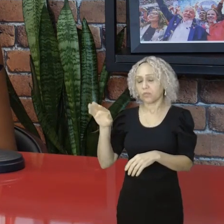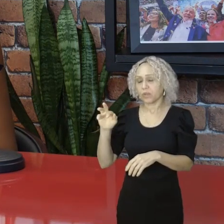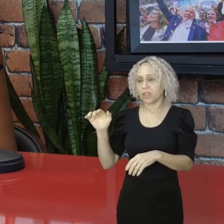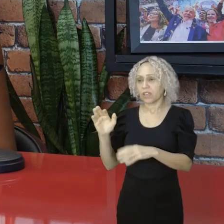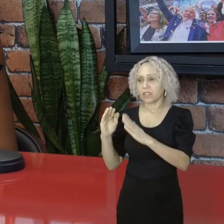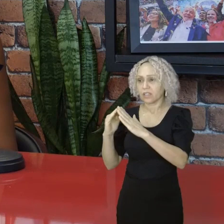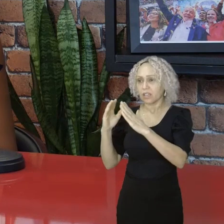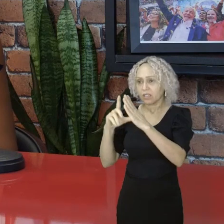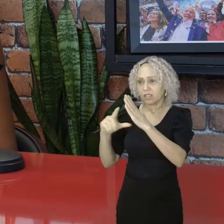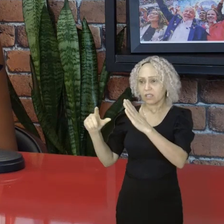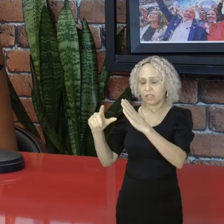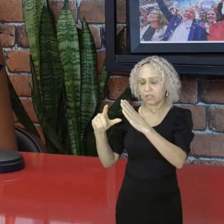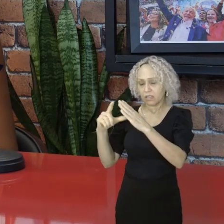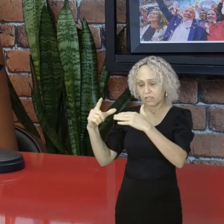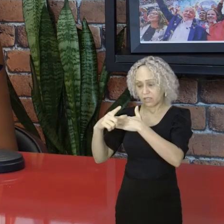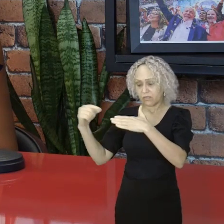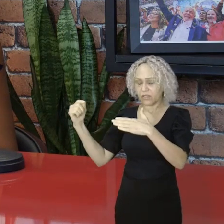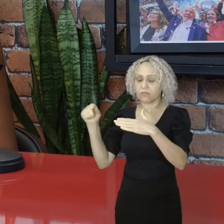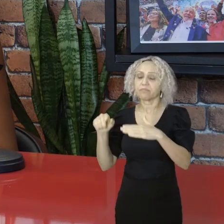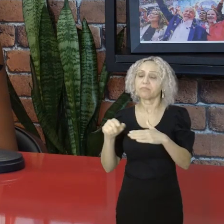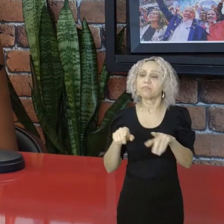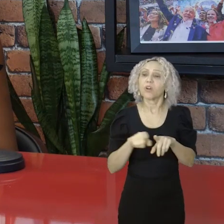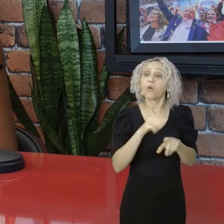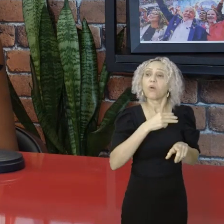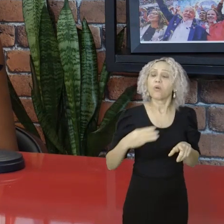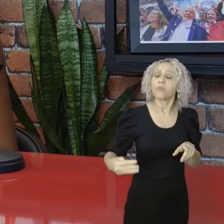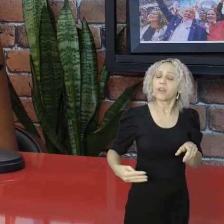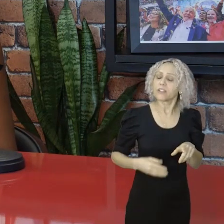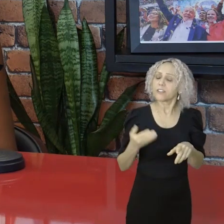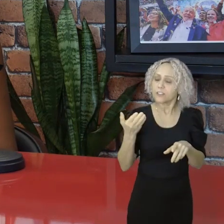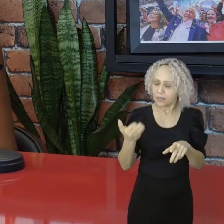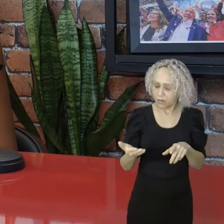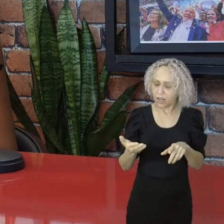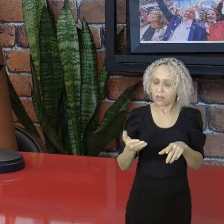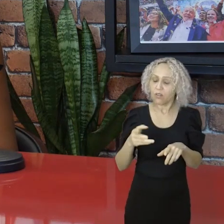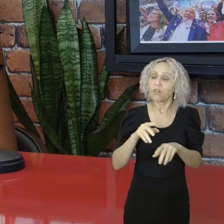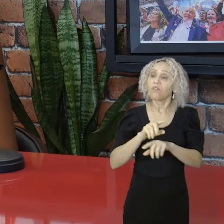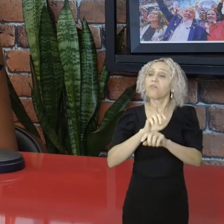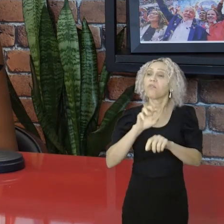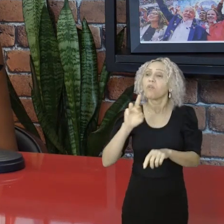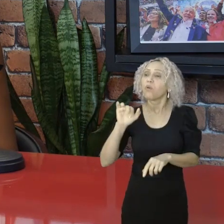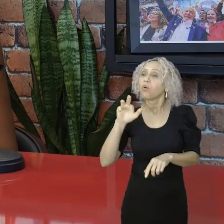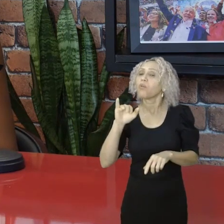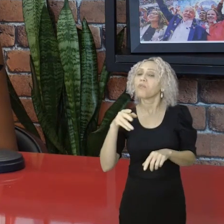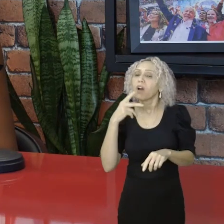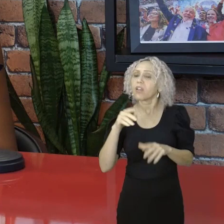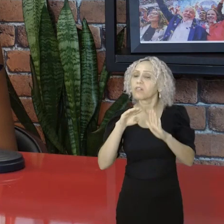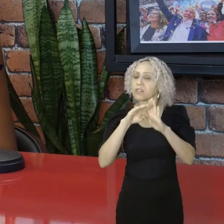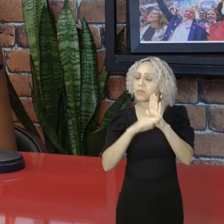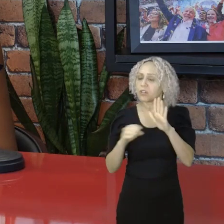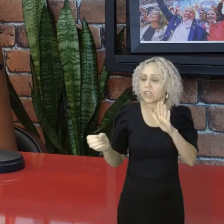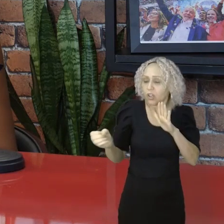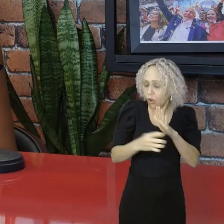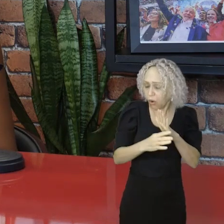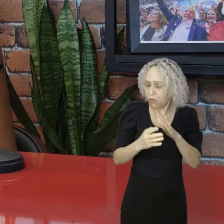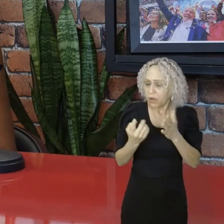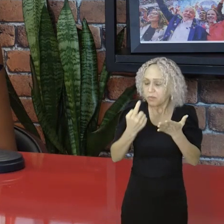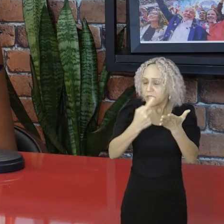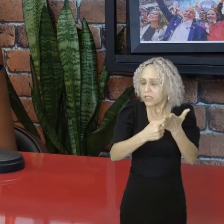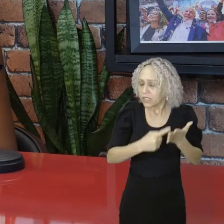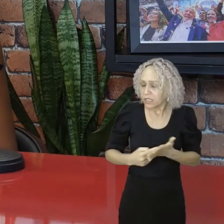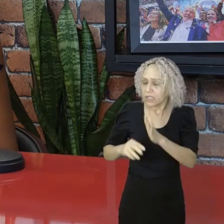gov.br/Casa Civil. O ministro da pasta, Rui Costa, destacou que a nova fase do programa representa a reconstrução do